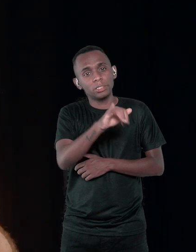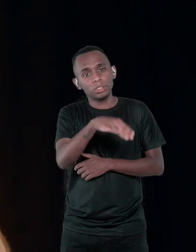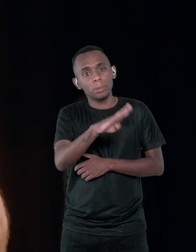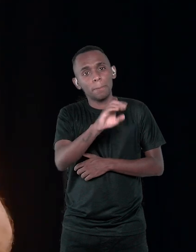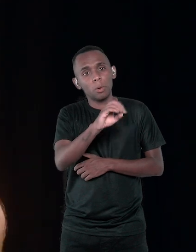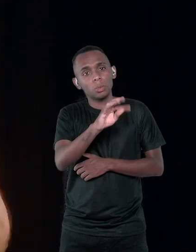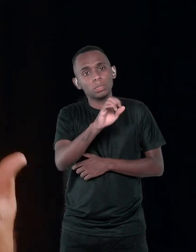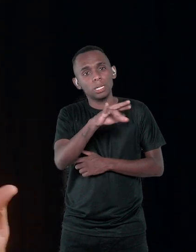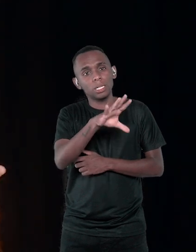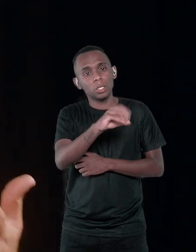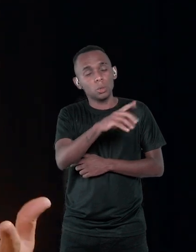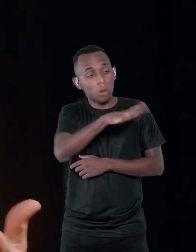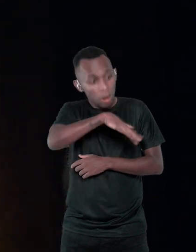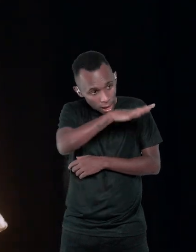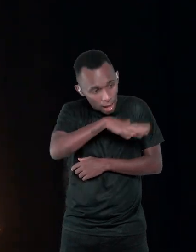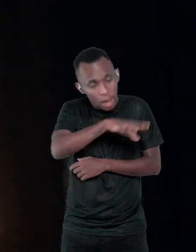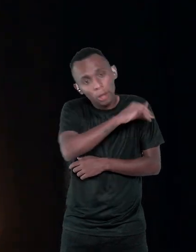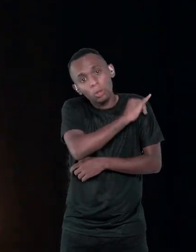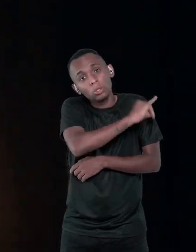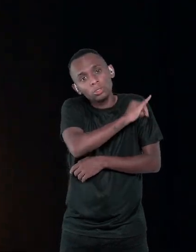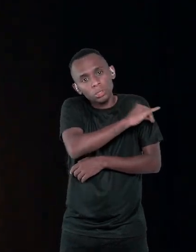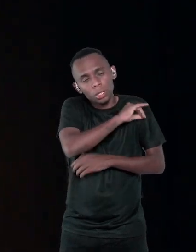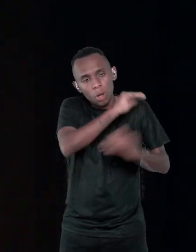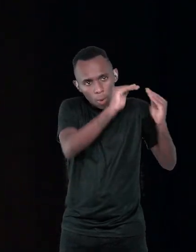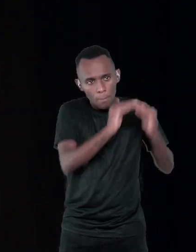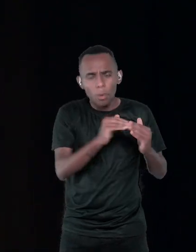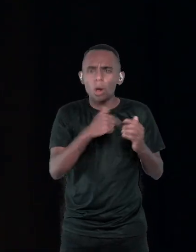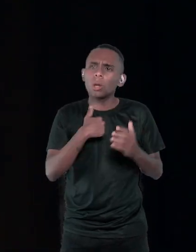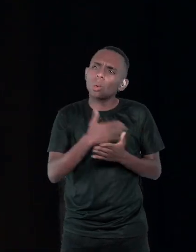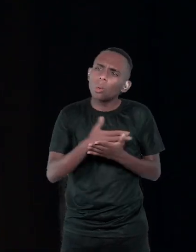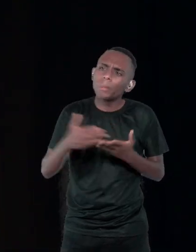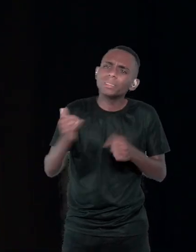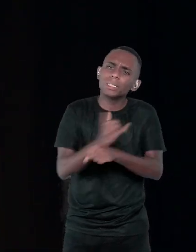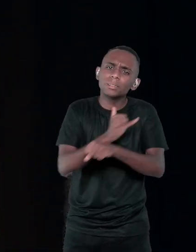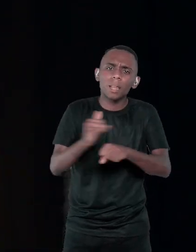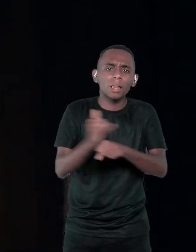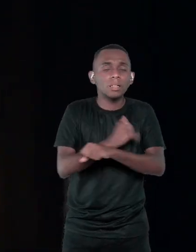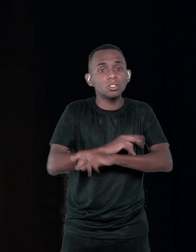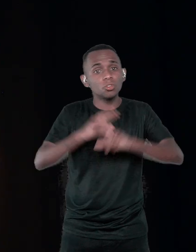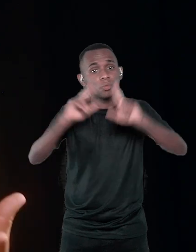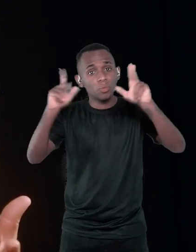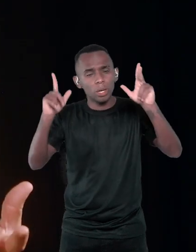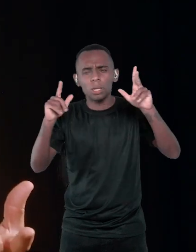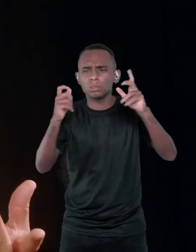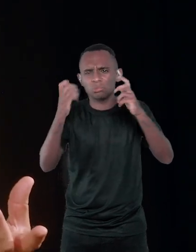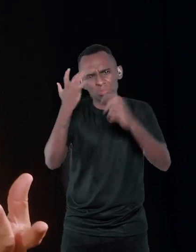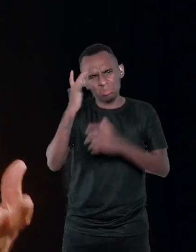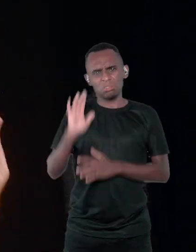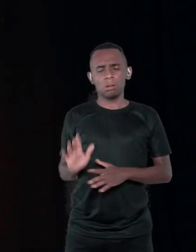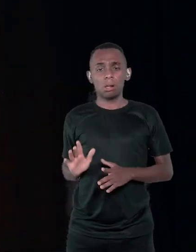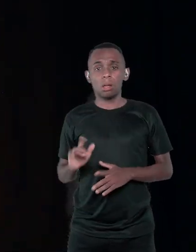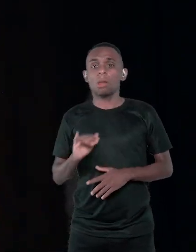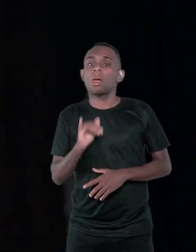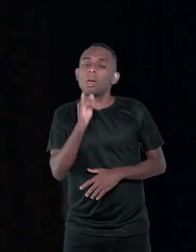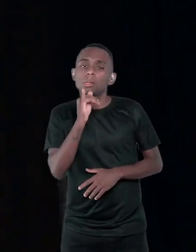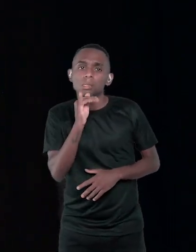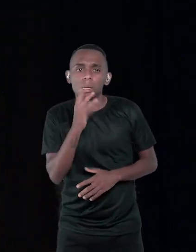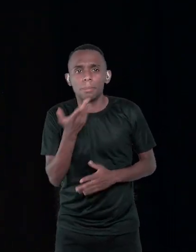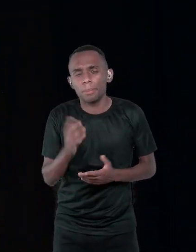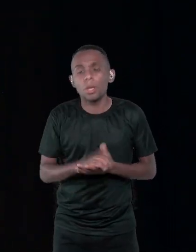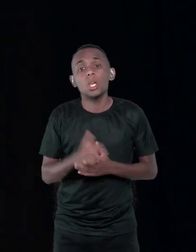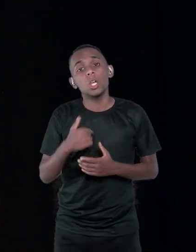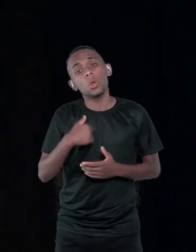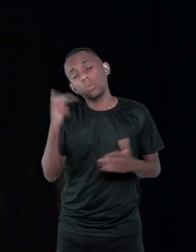eu comecei a pegar coisas que estavam acontecendo comigo e transformar em situações um pouquinho estranhas ali, na verdade. Eu,